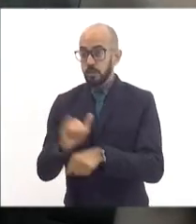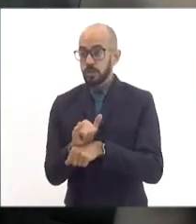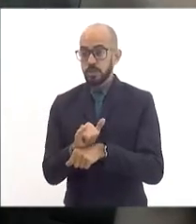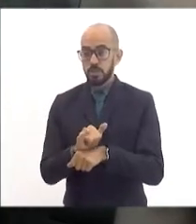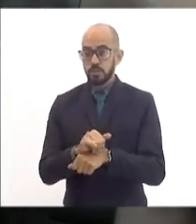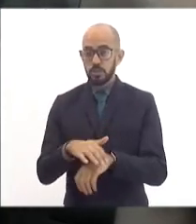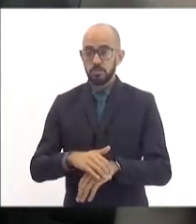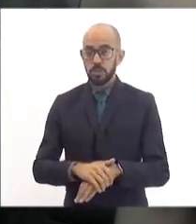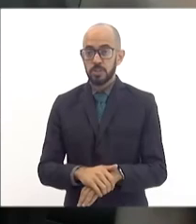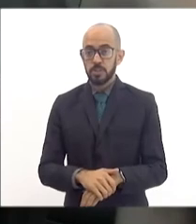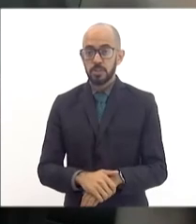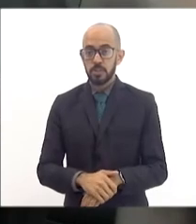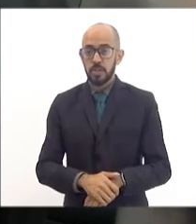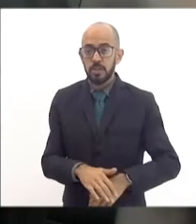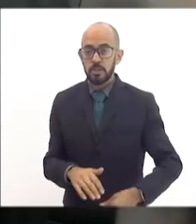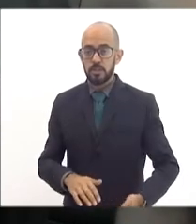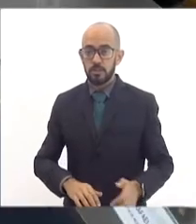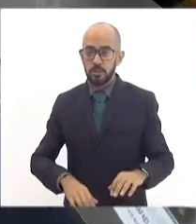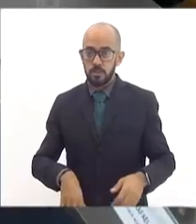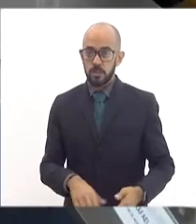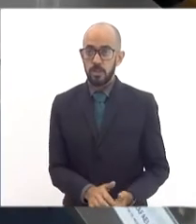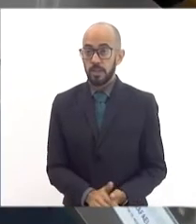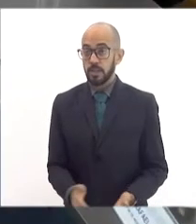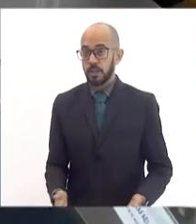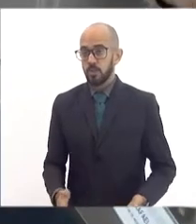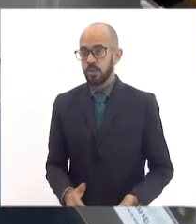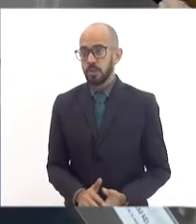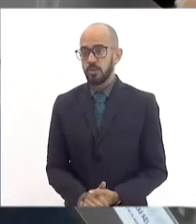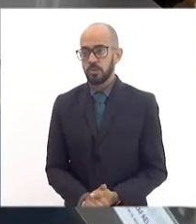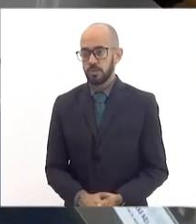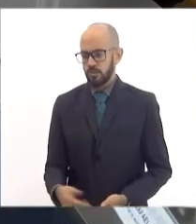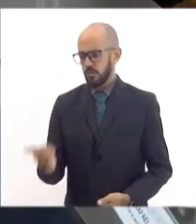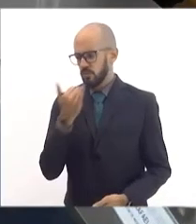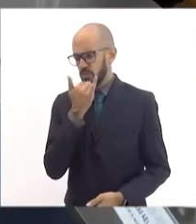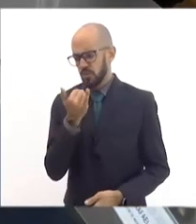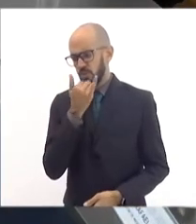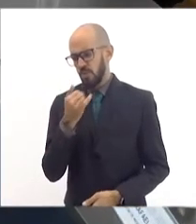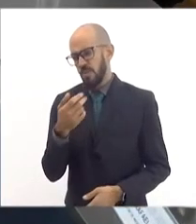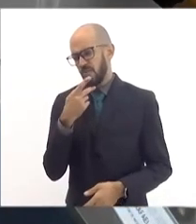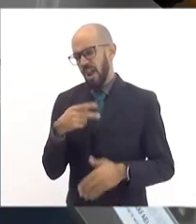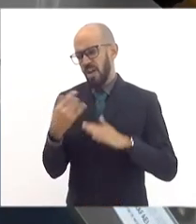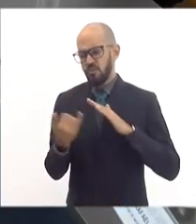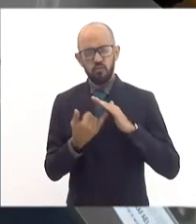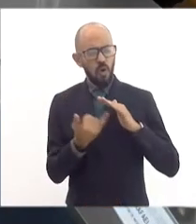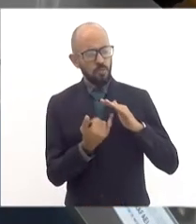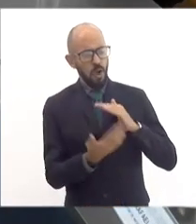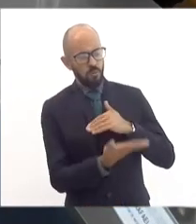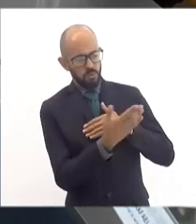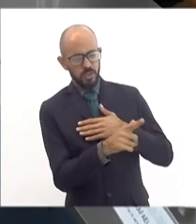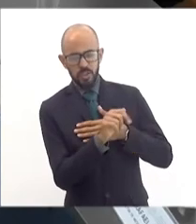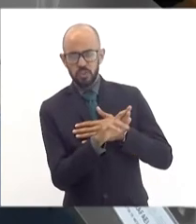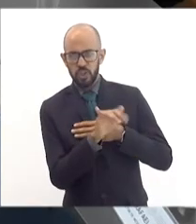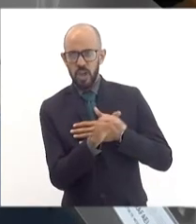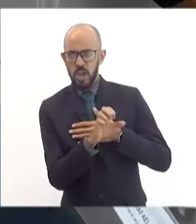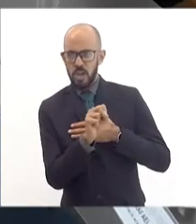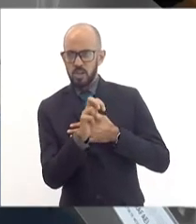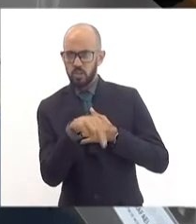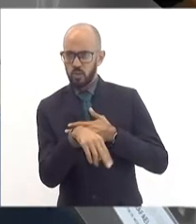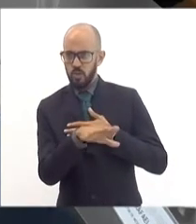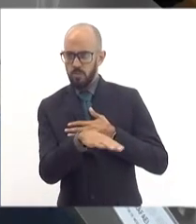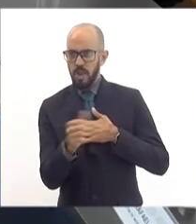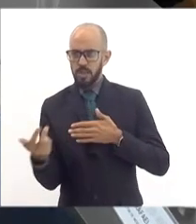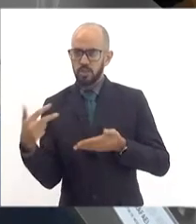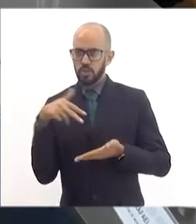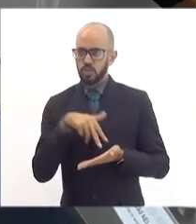produtivo. Obrigado. Ô Gerson, desculpe chamá-lo de Gerson. Registrando aqui a chegada do nosso